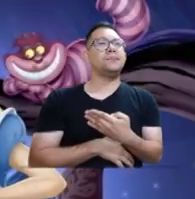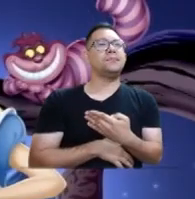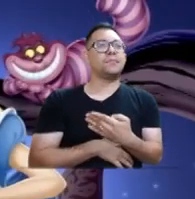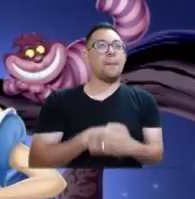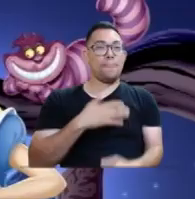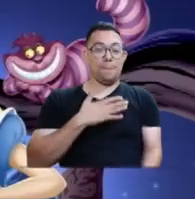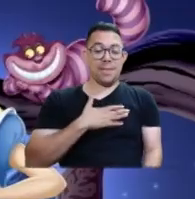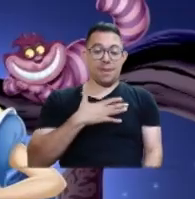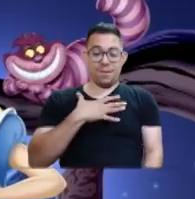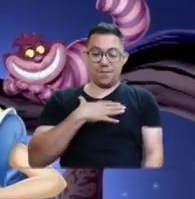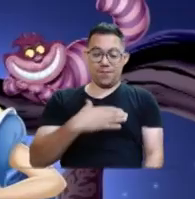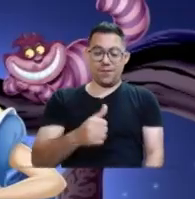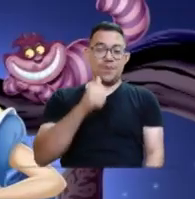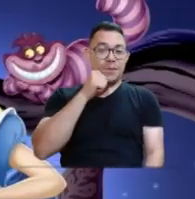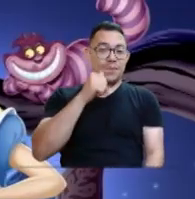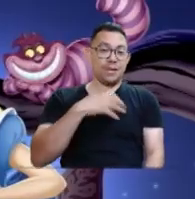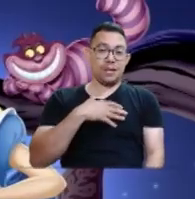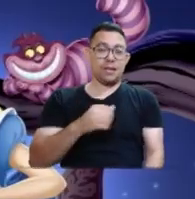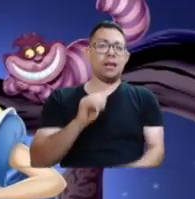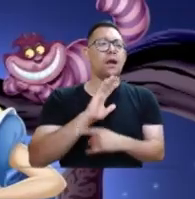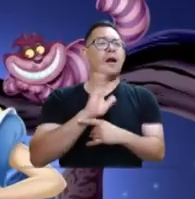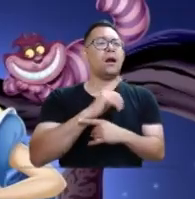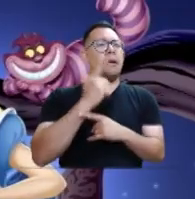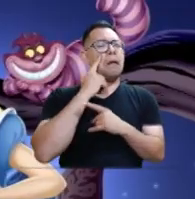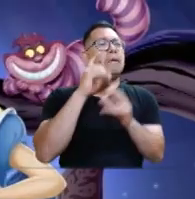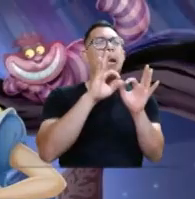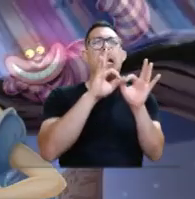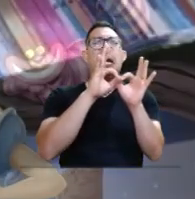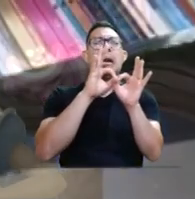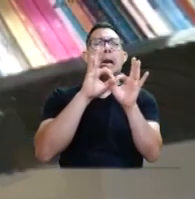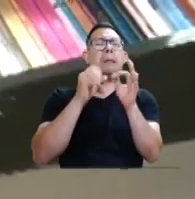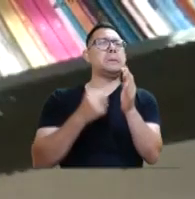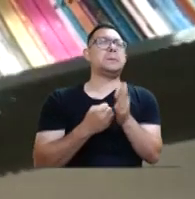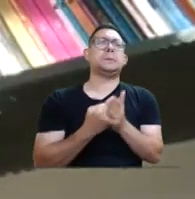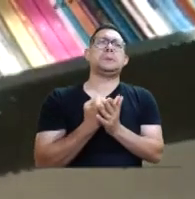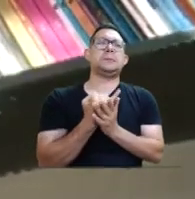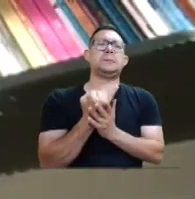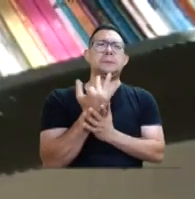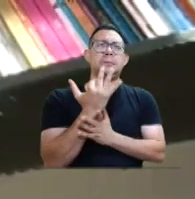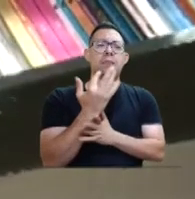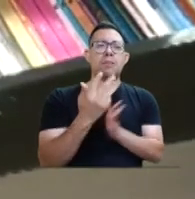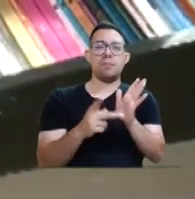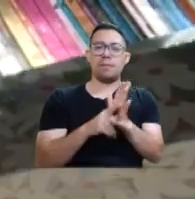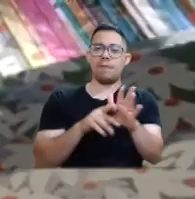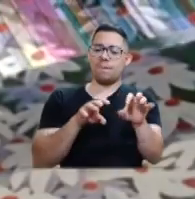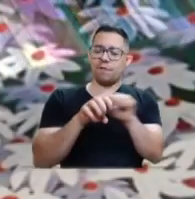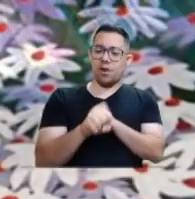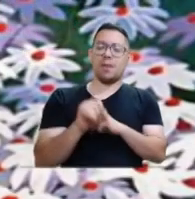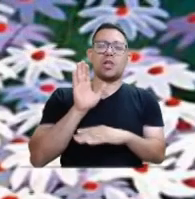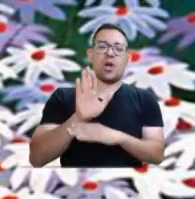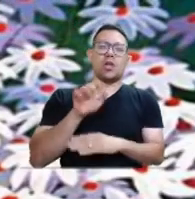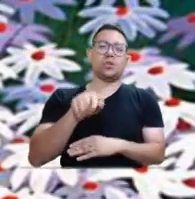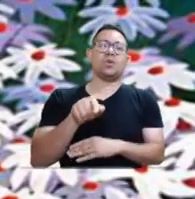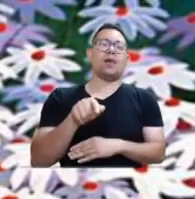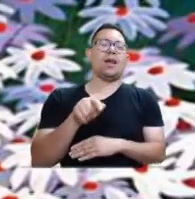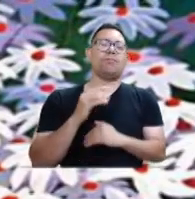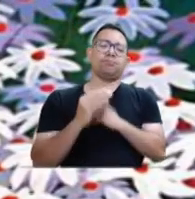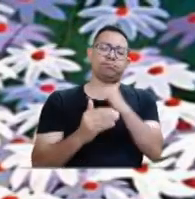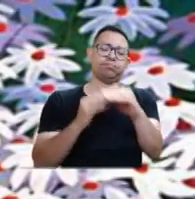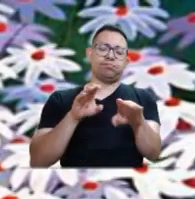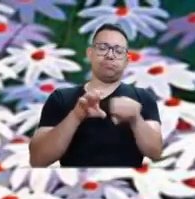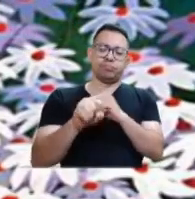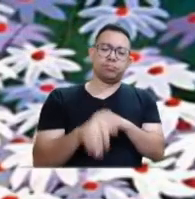País das Maravilhas para as minhas filhas assistirem, e assistiram quantas vezes esse filme, e isso está na base da formação delas, o